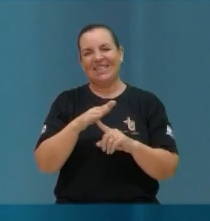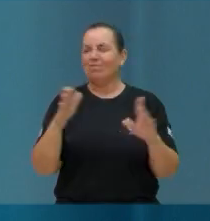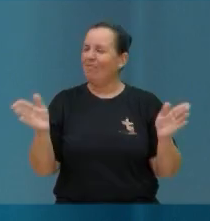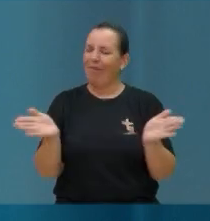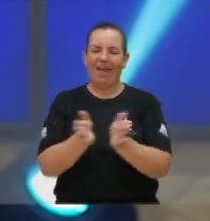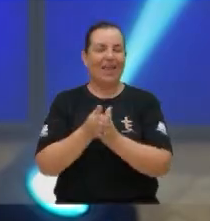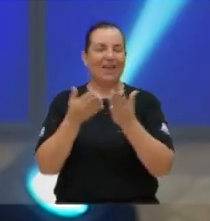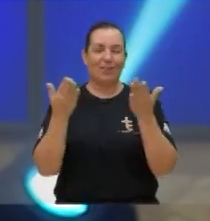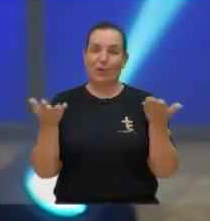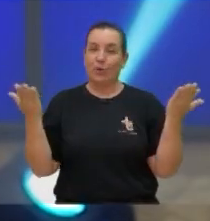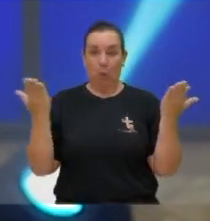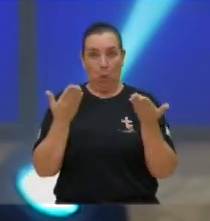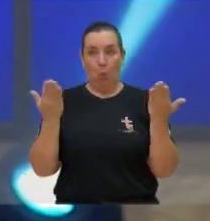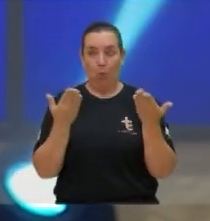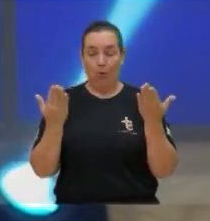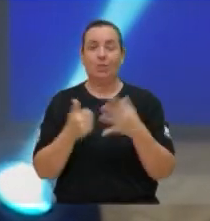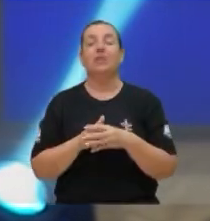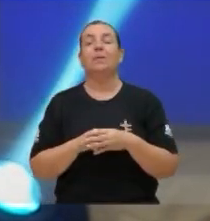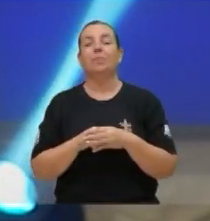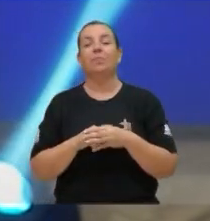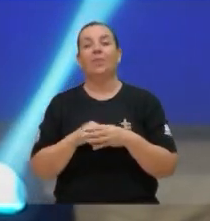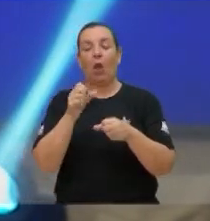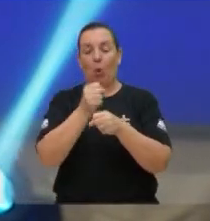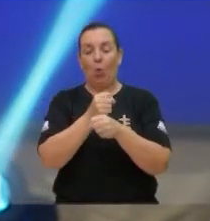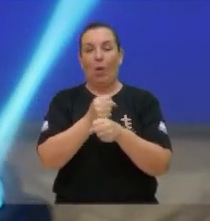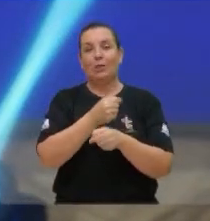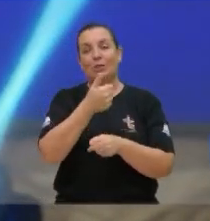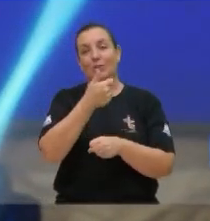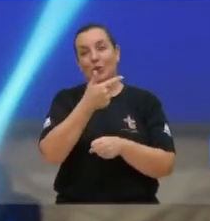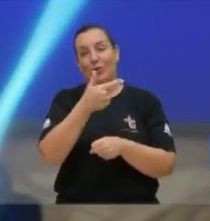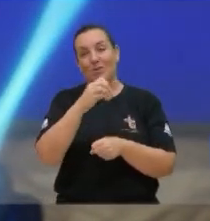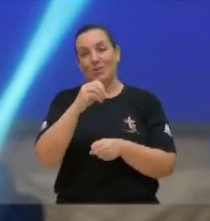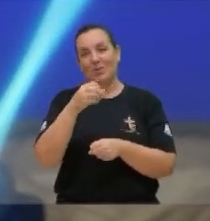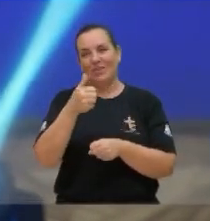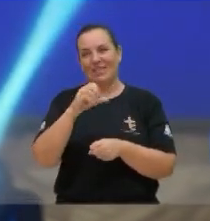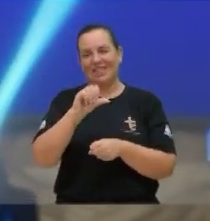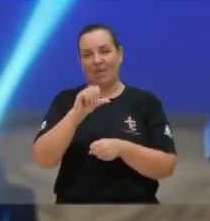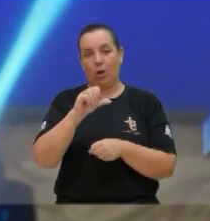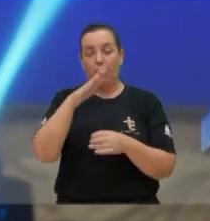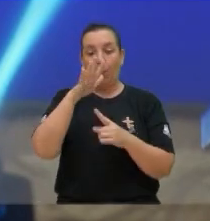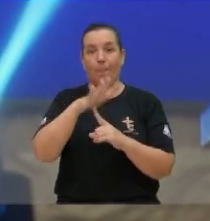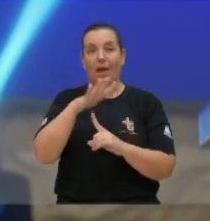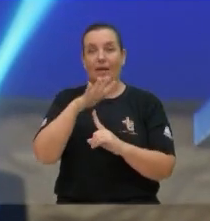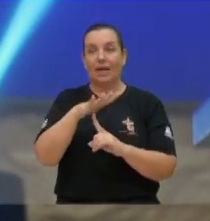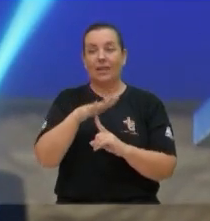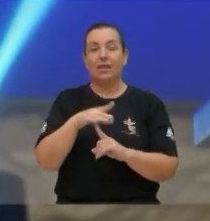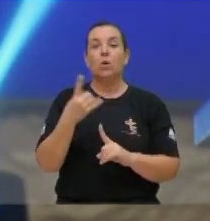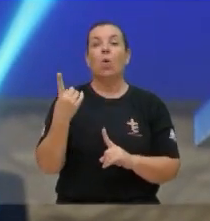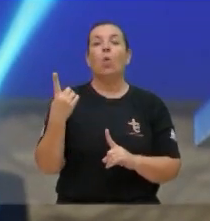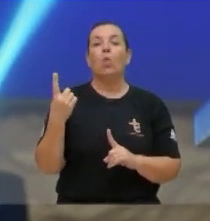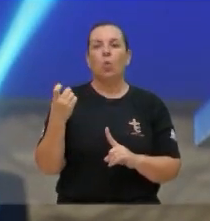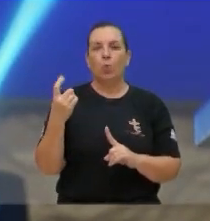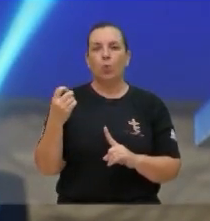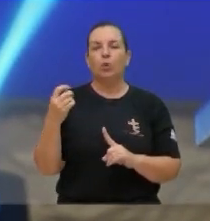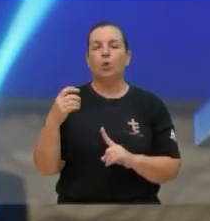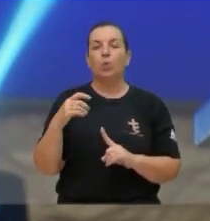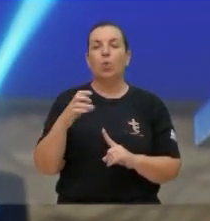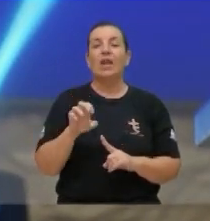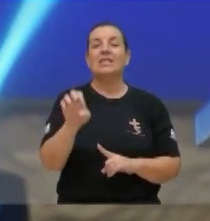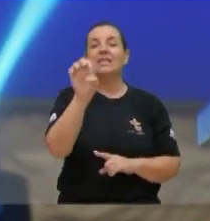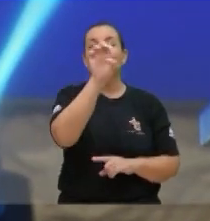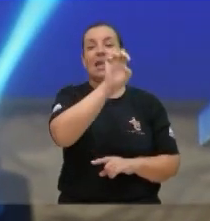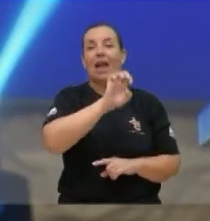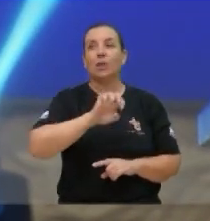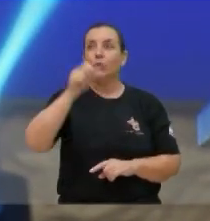E hoje, no ano de 2019, o Paraná é o único estado do